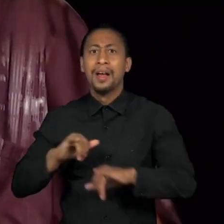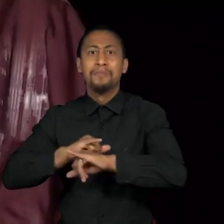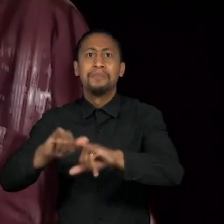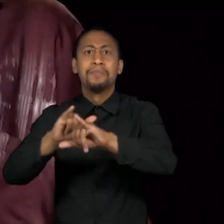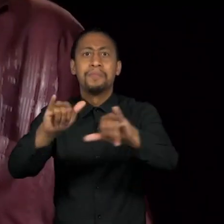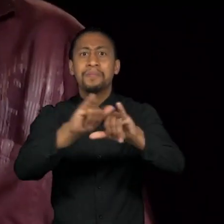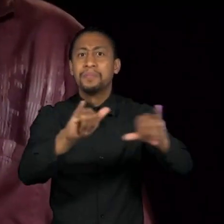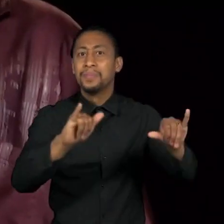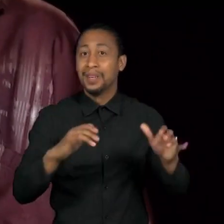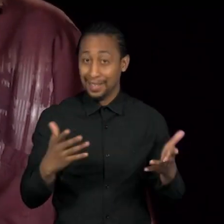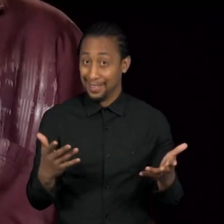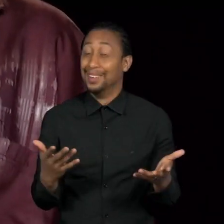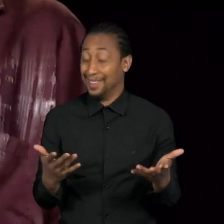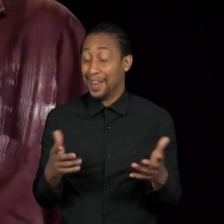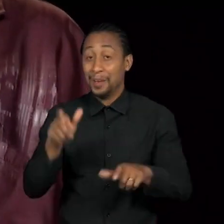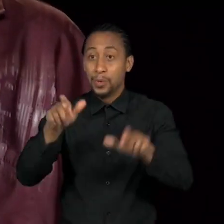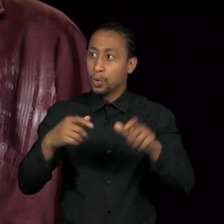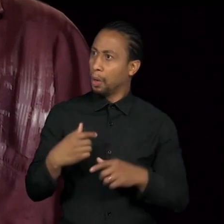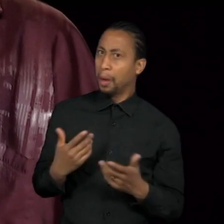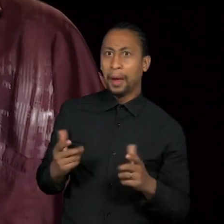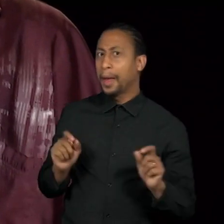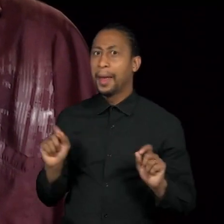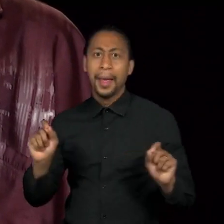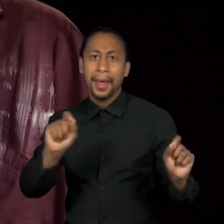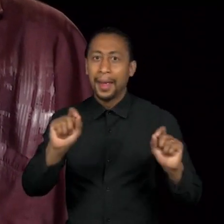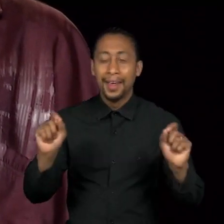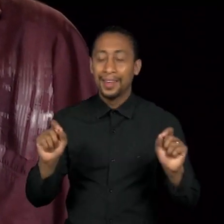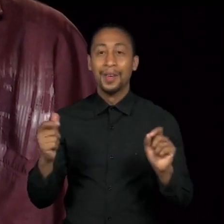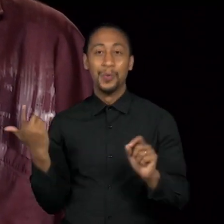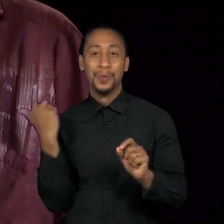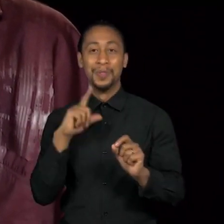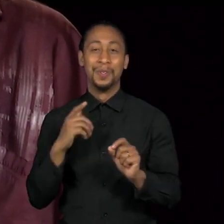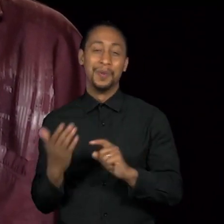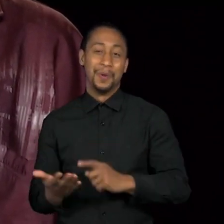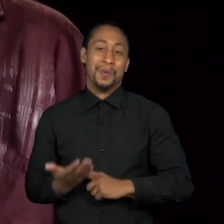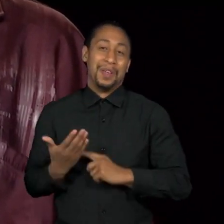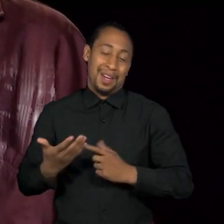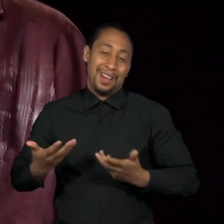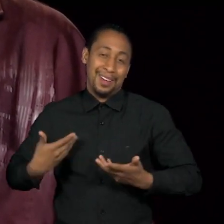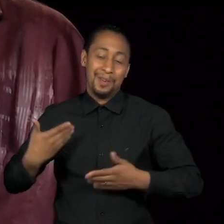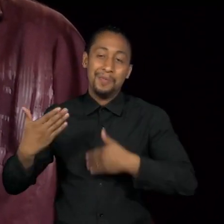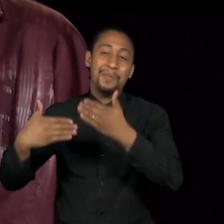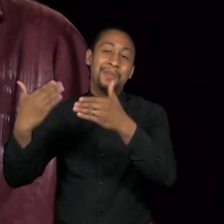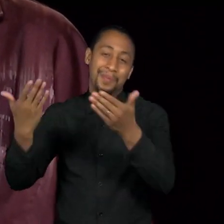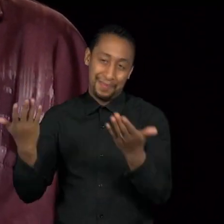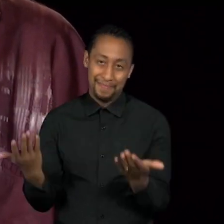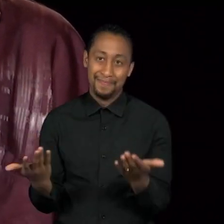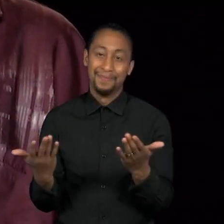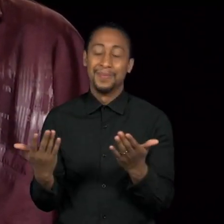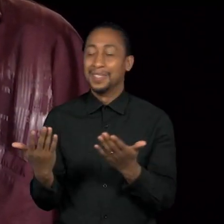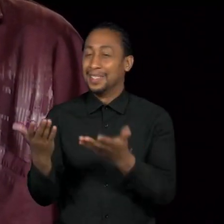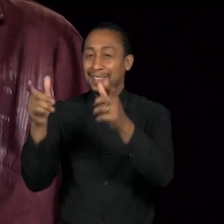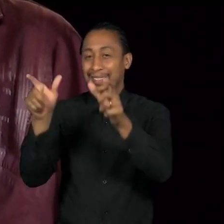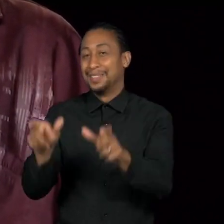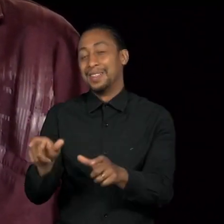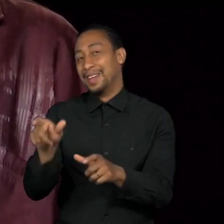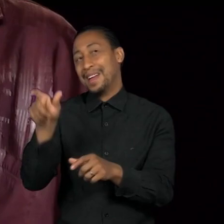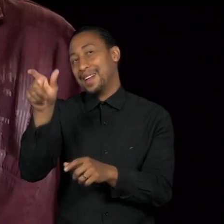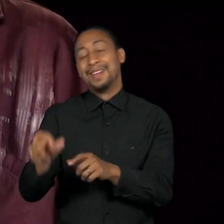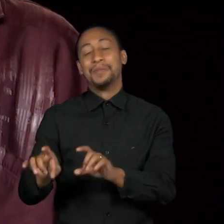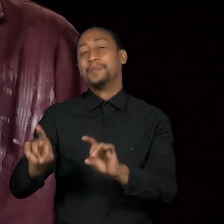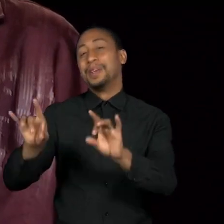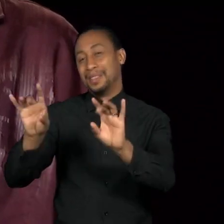Mas, sabe, Chiquinho é maravilhoso na minha vida. Foi um encontro muito especial, ele